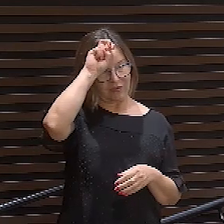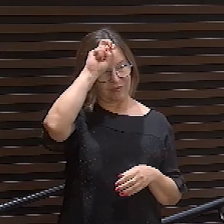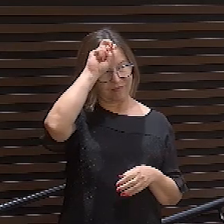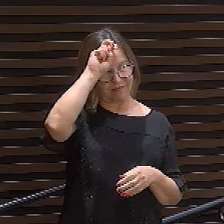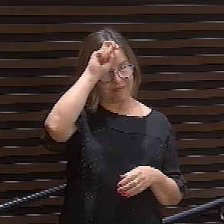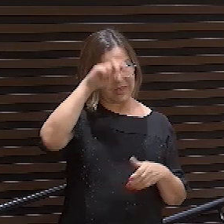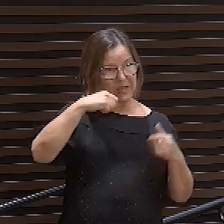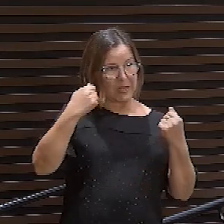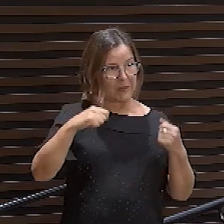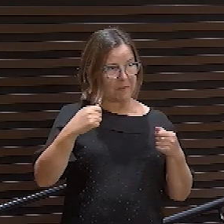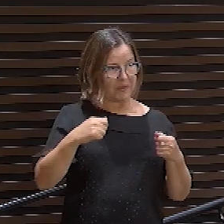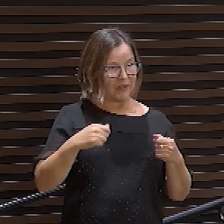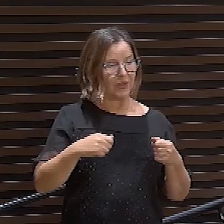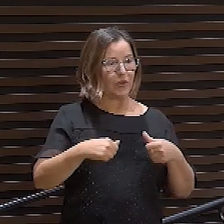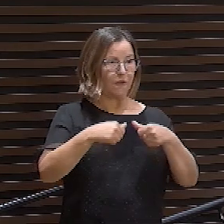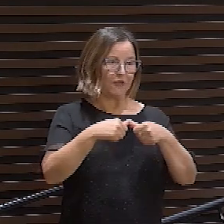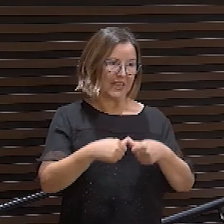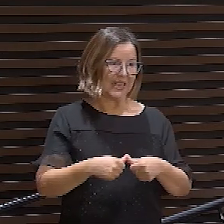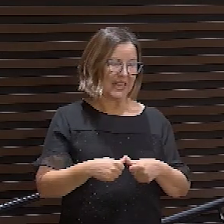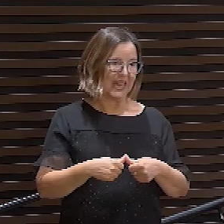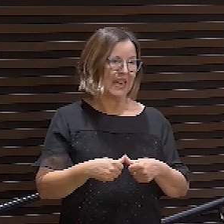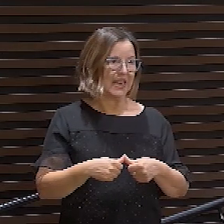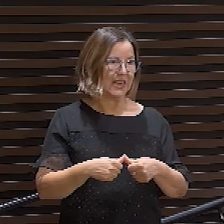para o Egito sair dele.